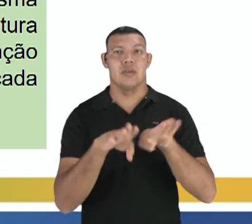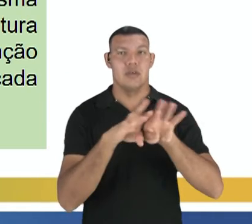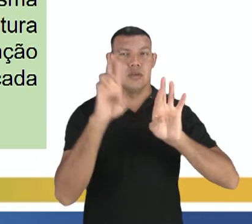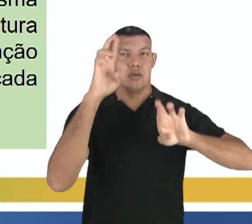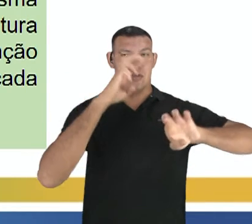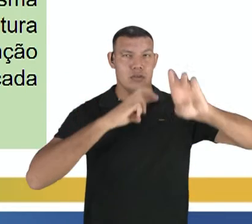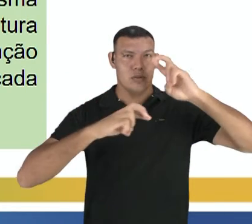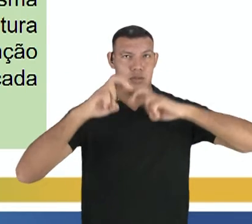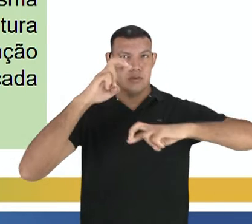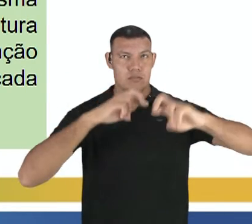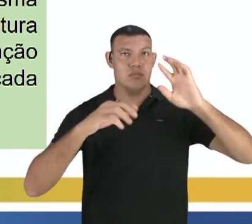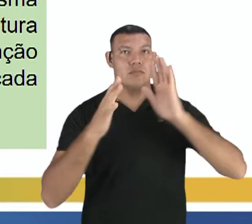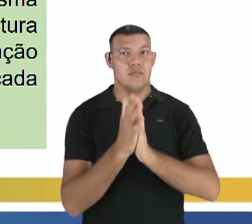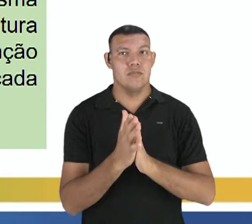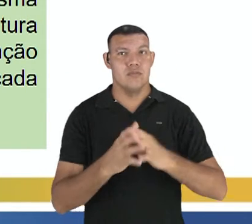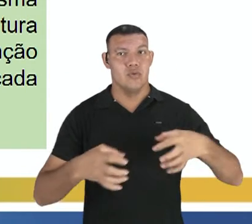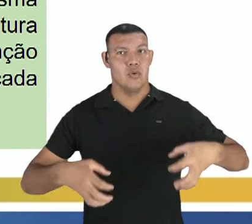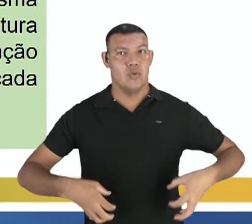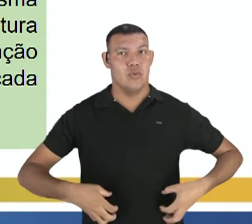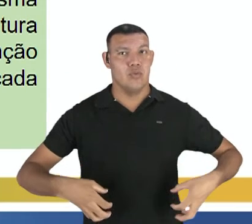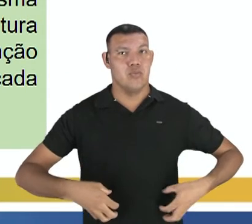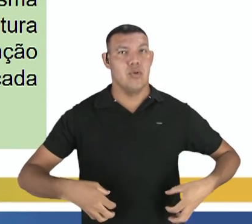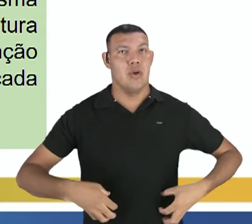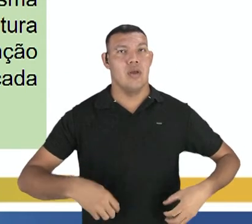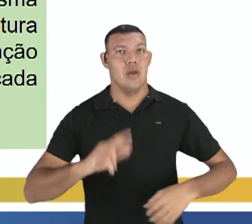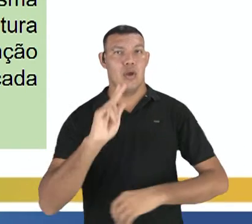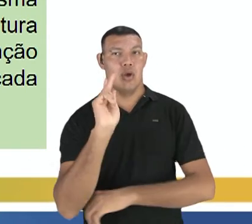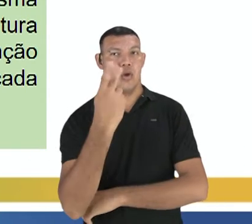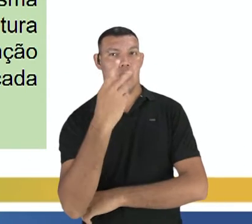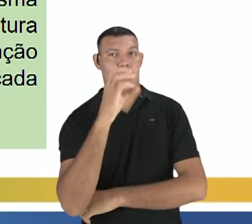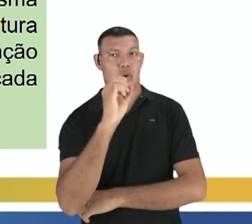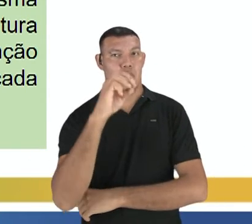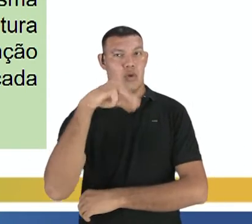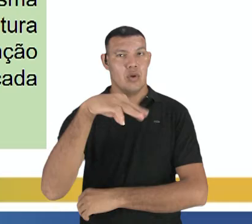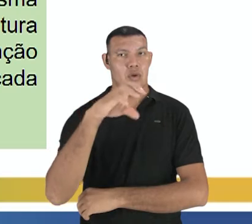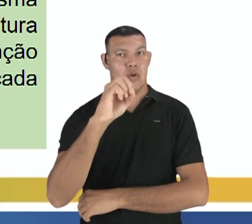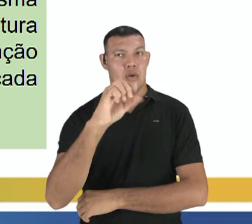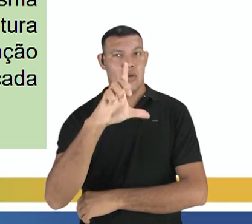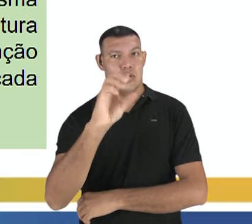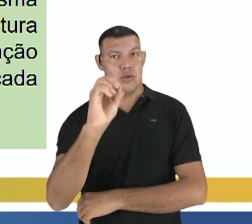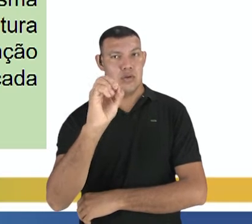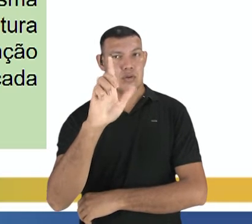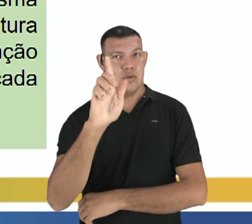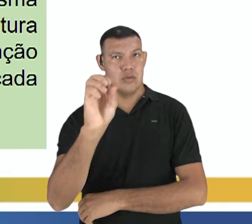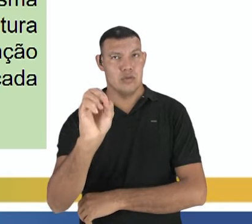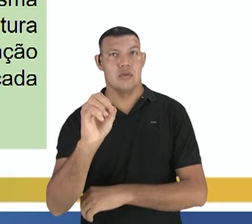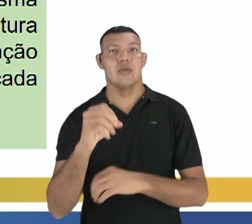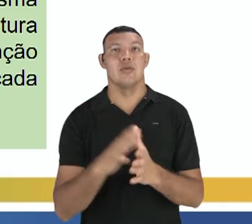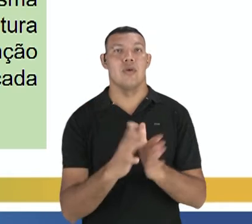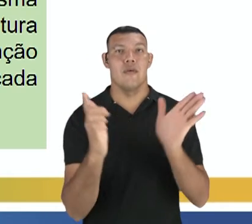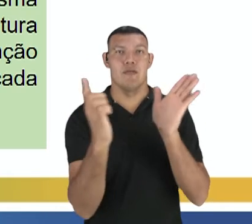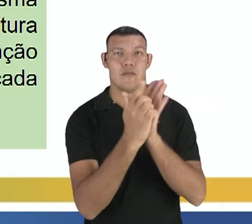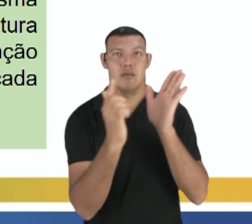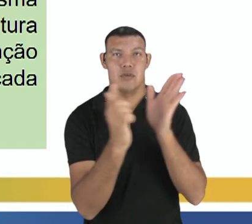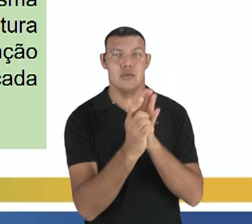observavam os órgãos homólogos, ou seja, eles tinham a mesma função